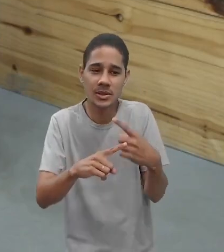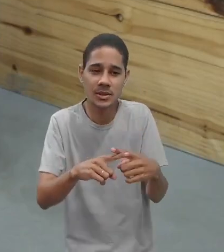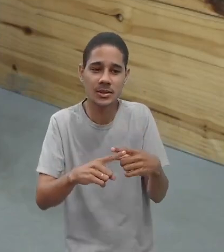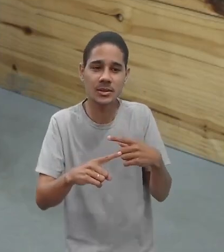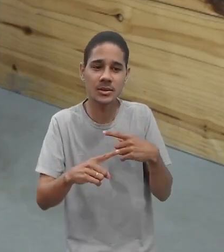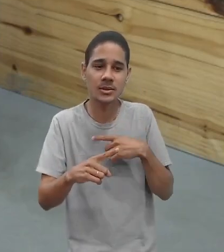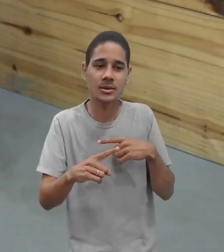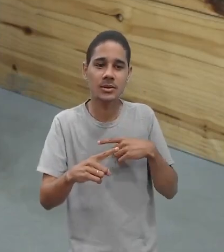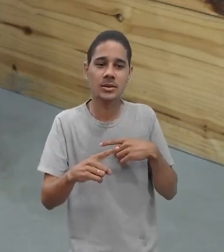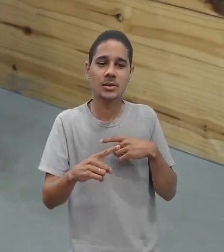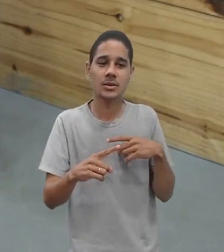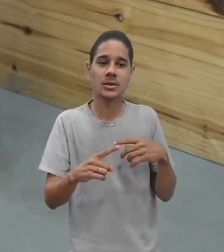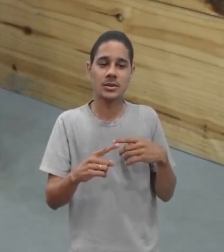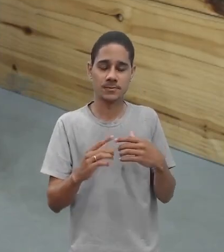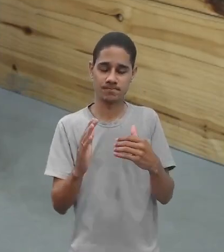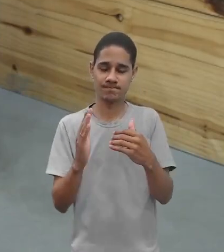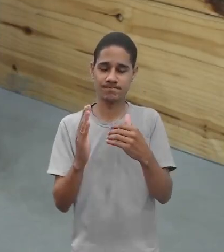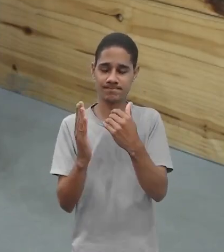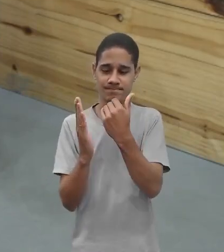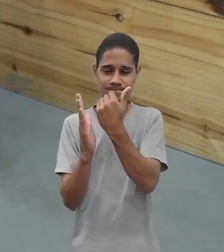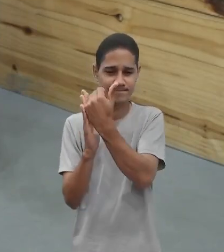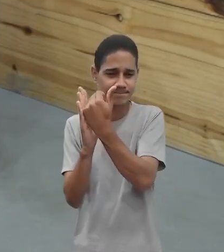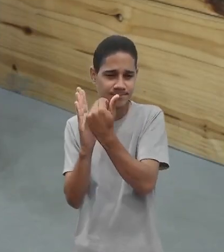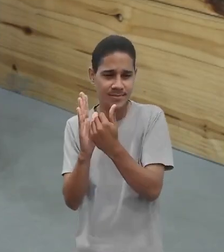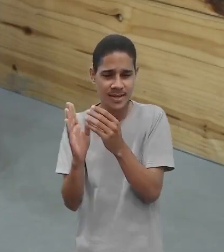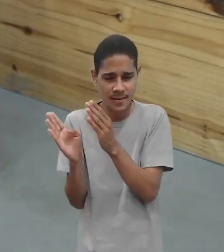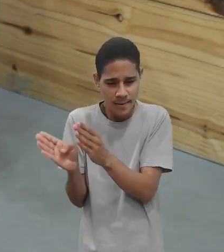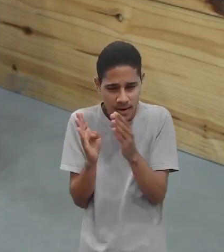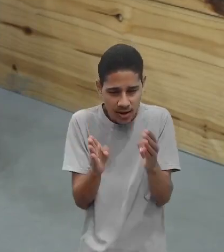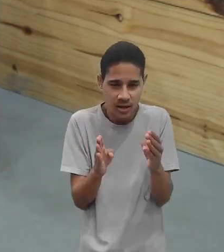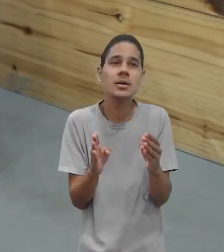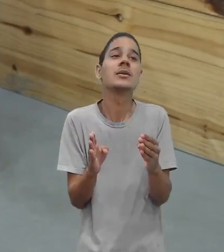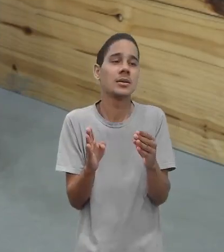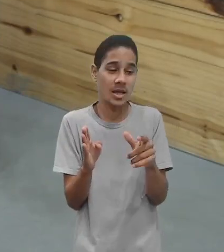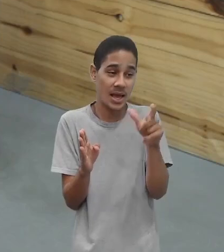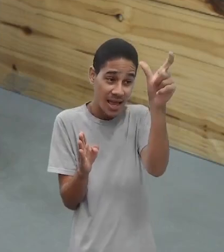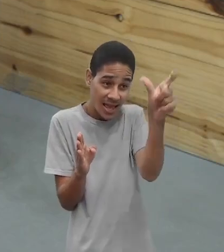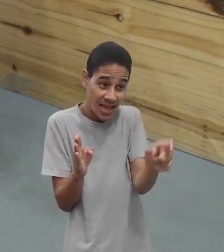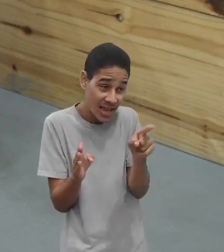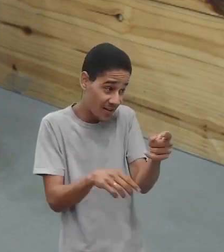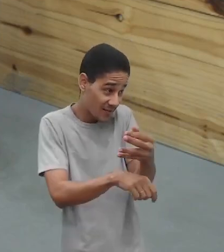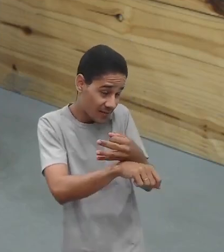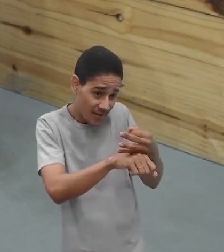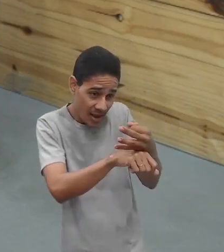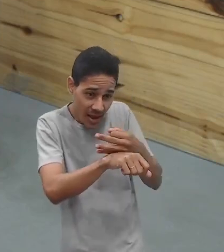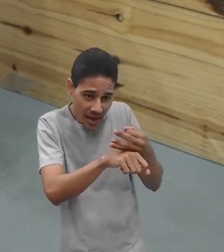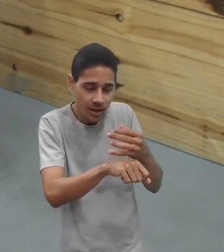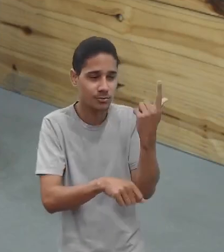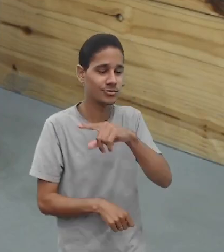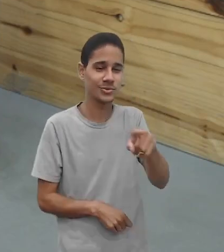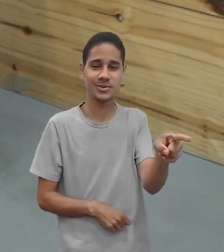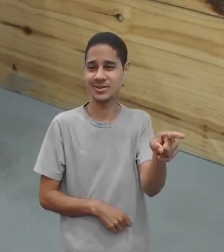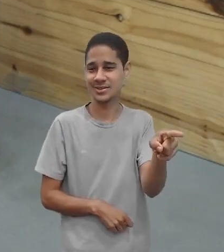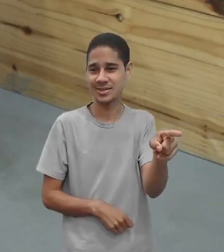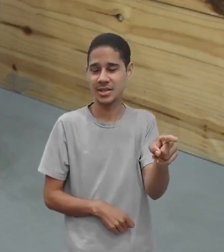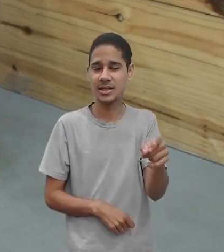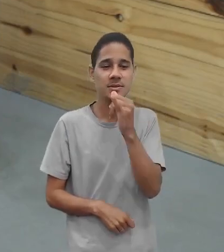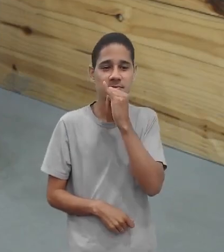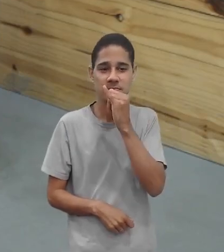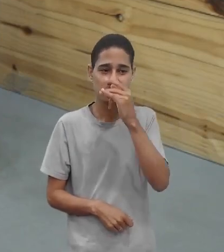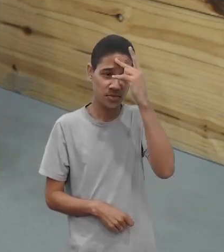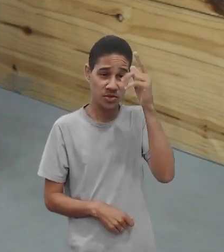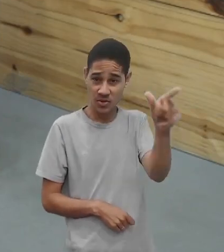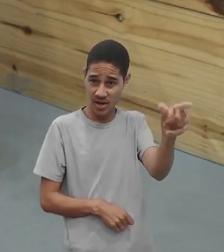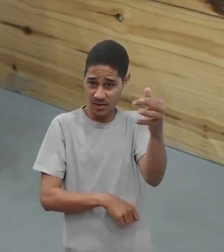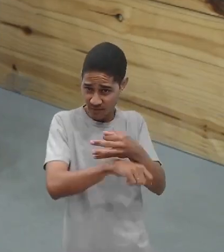cadeia de funcionamento que precisa estar ajustado para este funcionário que está saindo de férias. Porque alguém que está de férias não